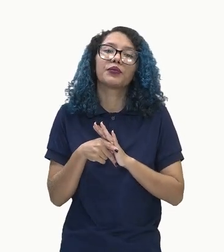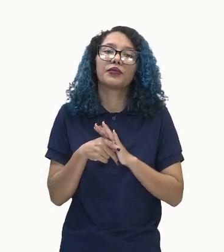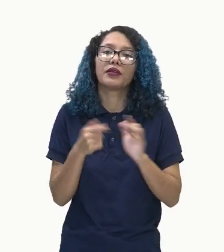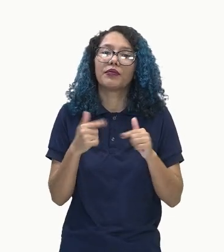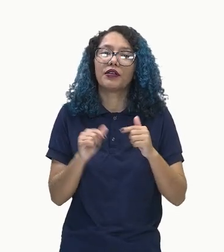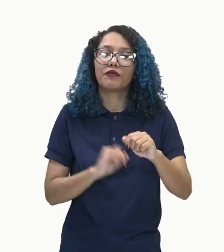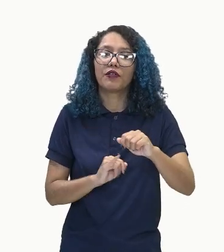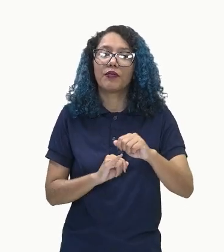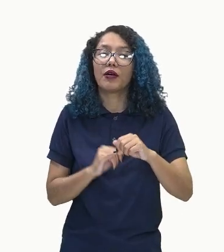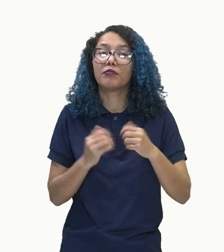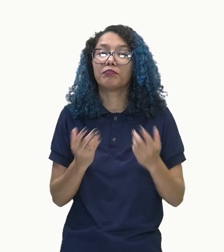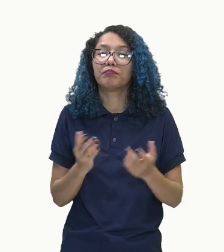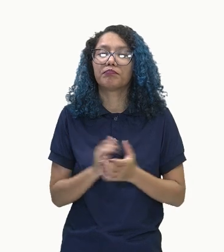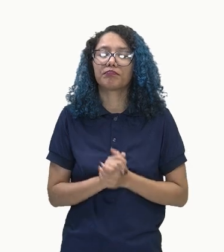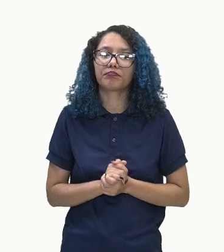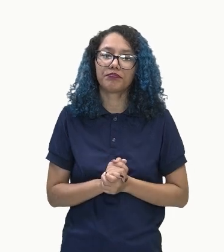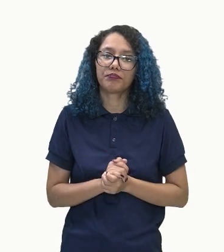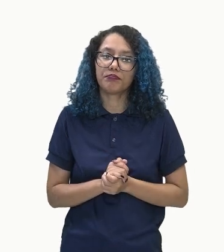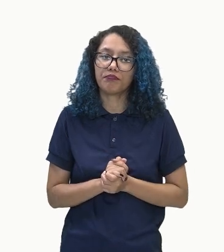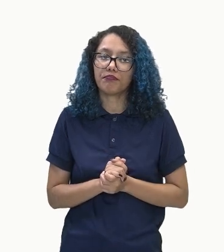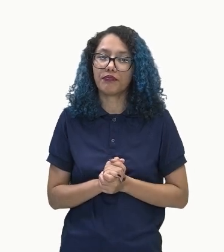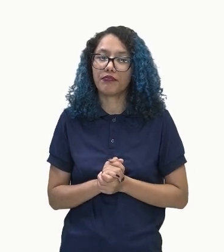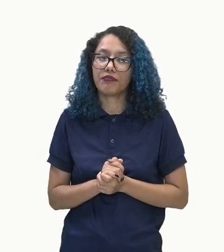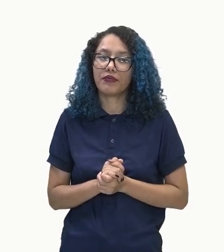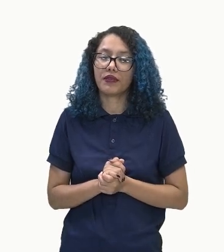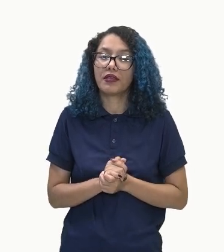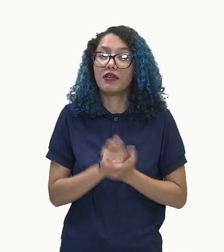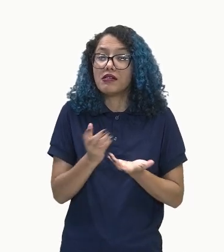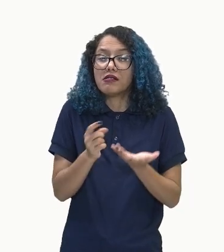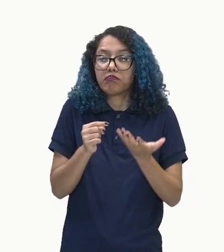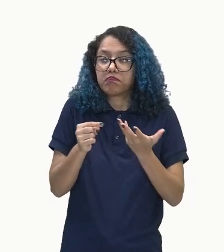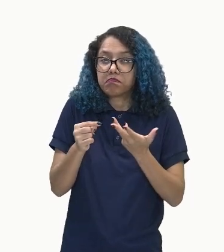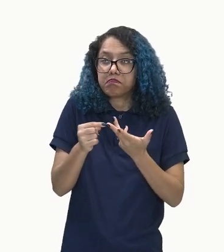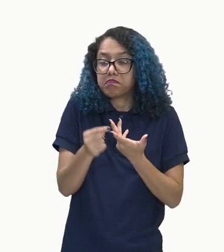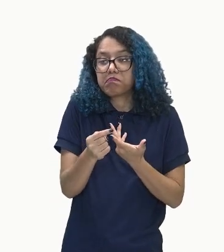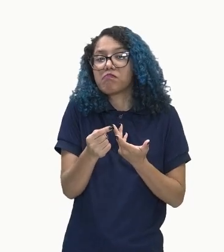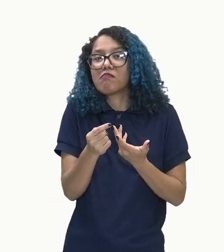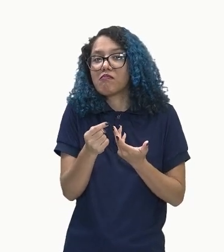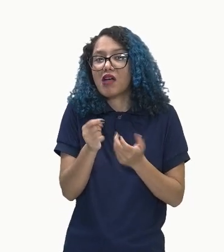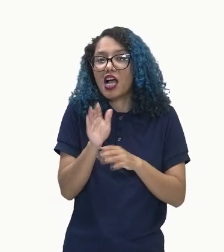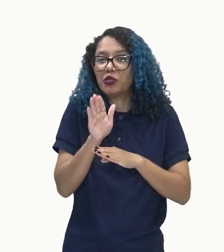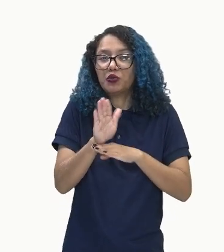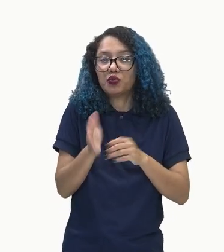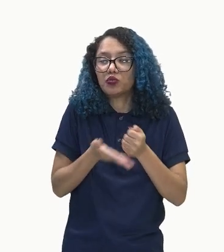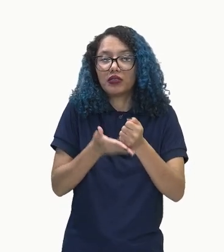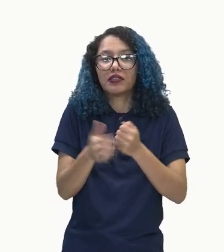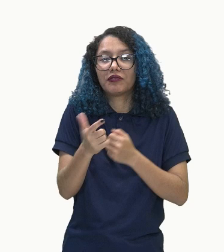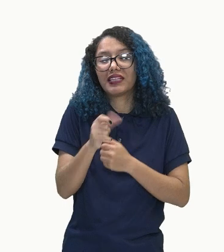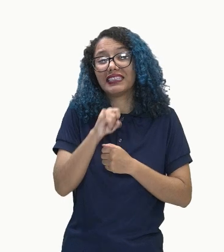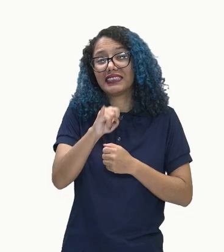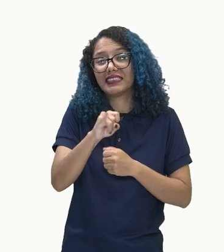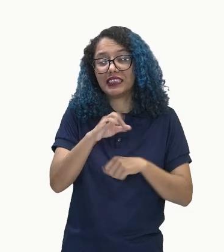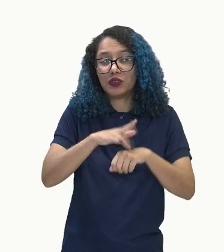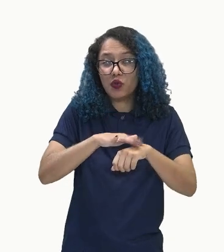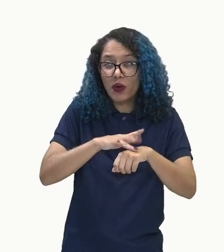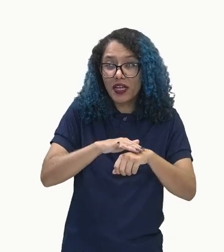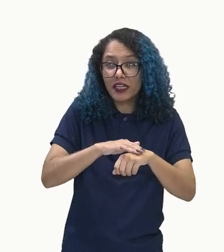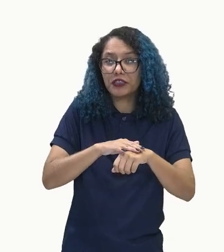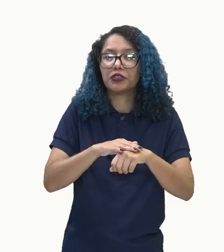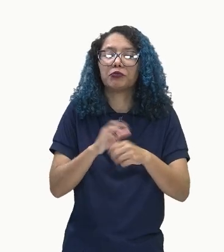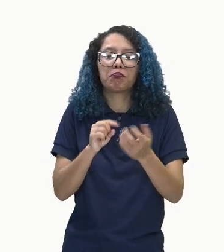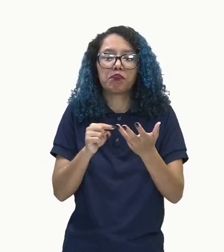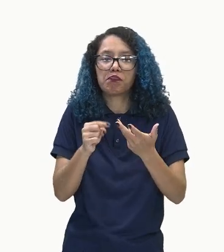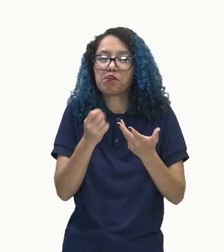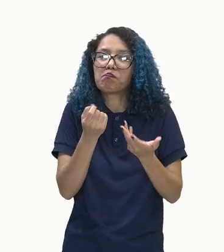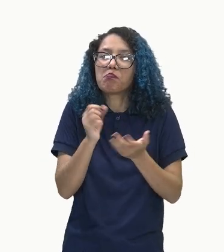que não há acesso a benefícios como subsídio-doença. Então, se você ficar doente, você trabalha no trabalho informal, você não terá esses benefícios. Tá legal?